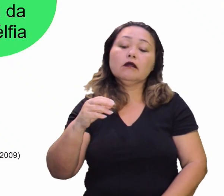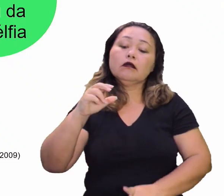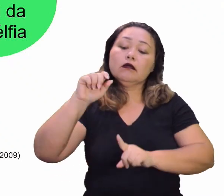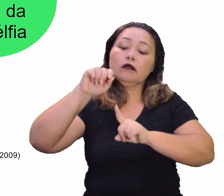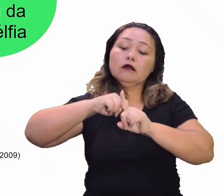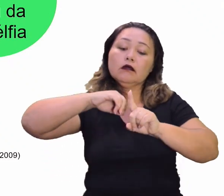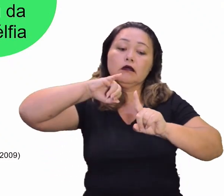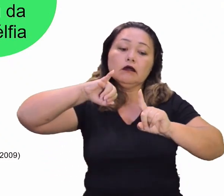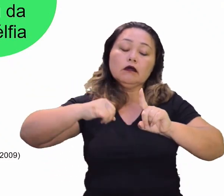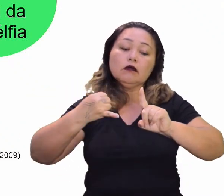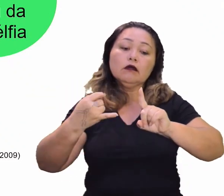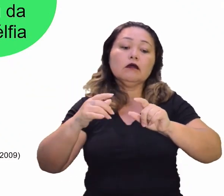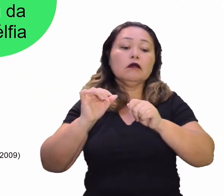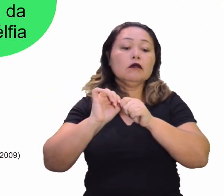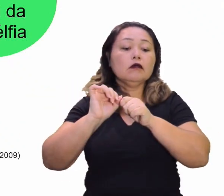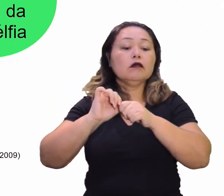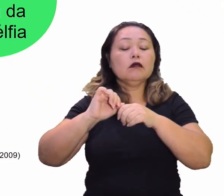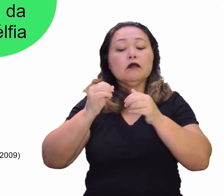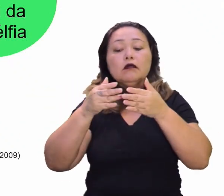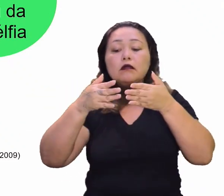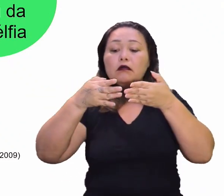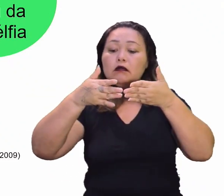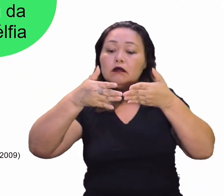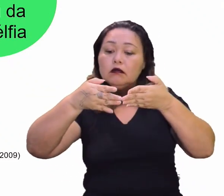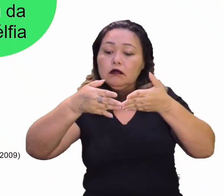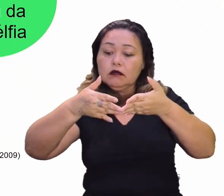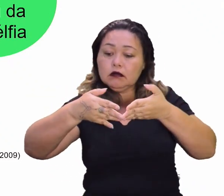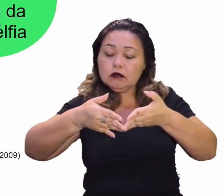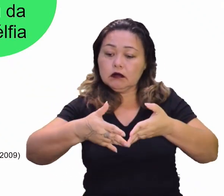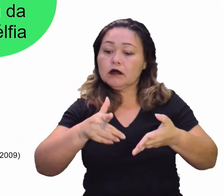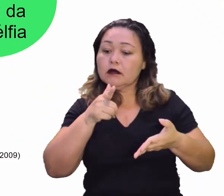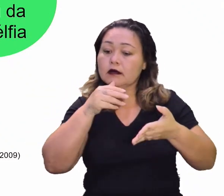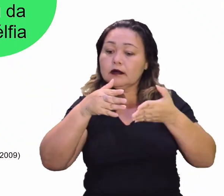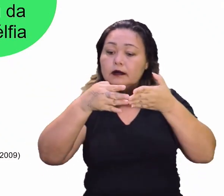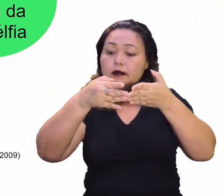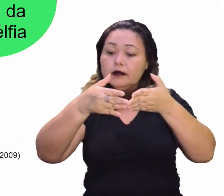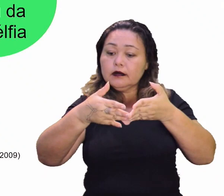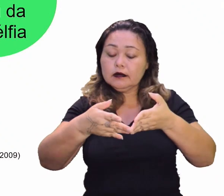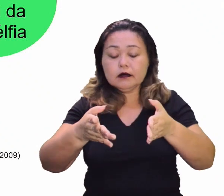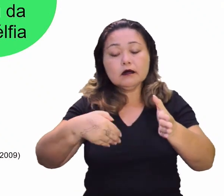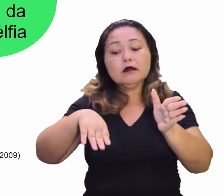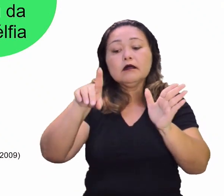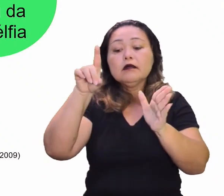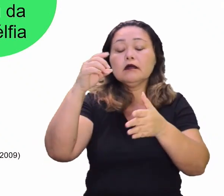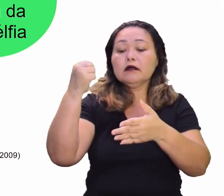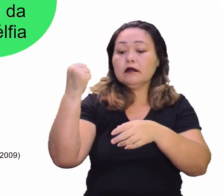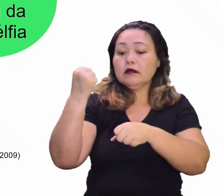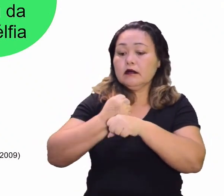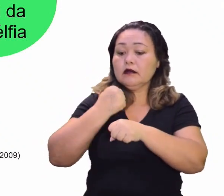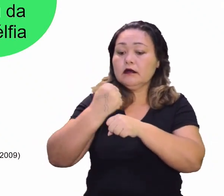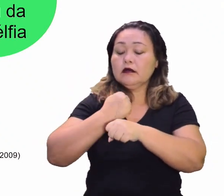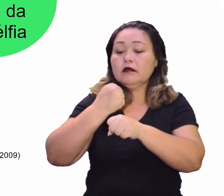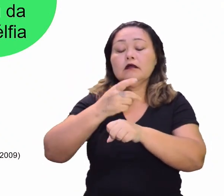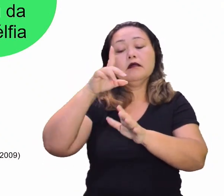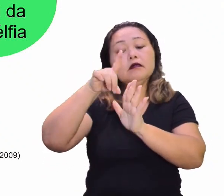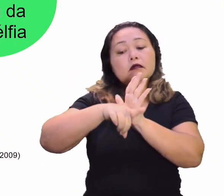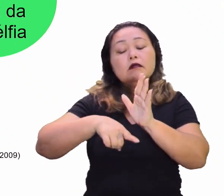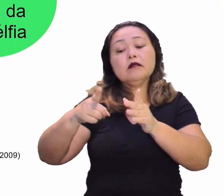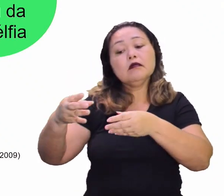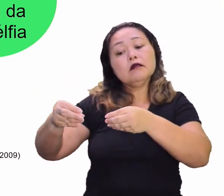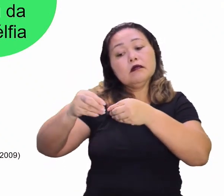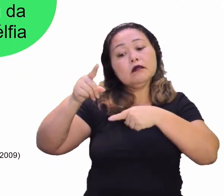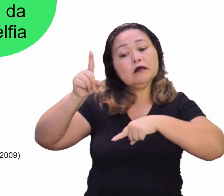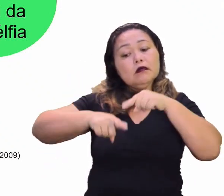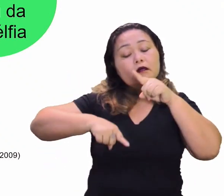janeiro, naufragou com uma grande carga que viria aqui para a construção da Estrada de Ferro Madeira Mamoré. Trazendo